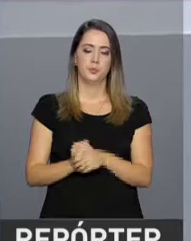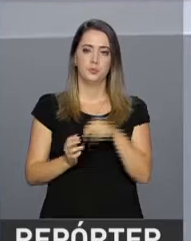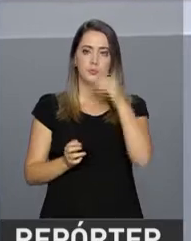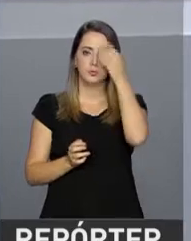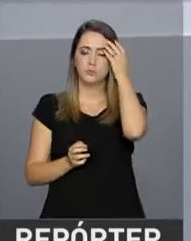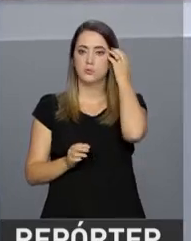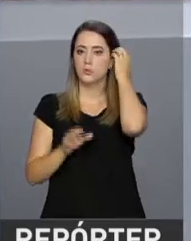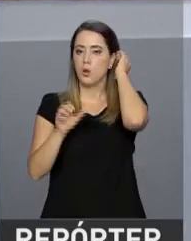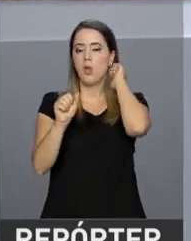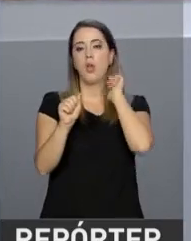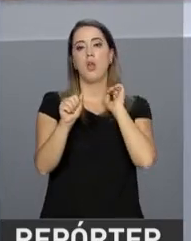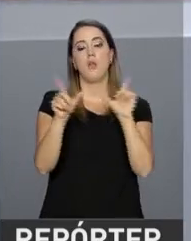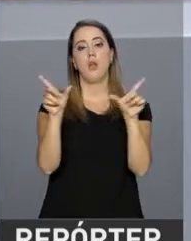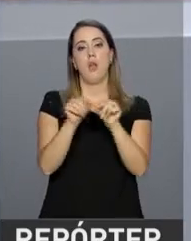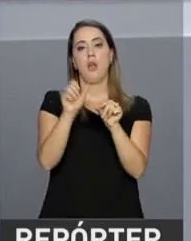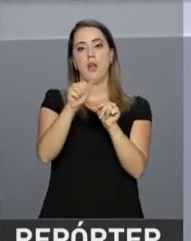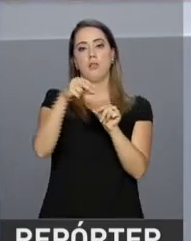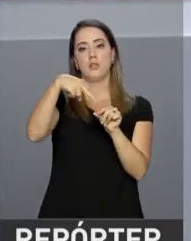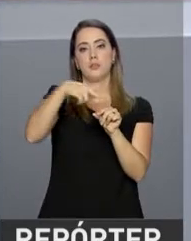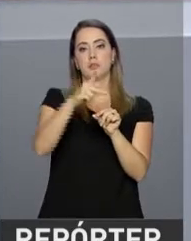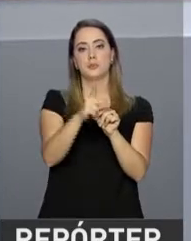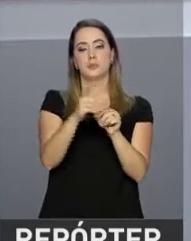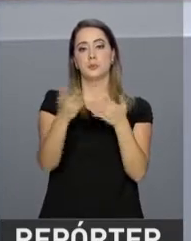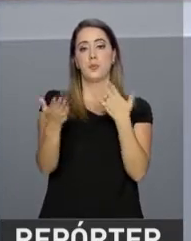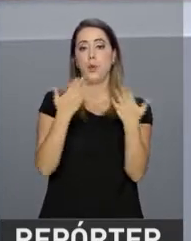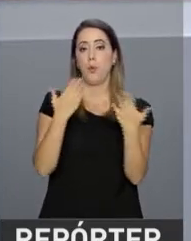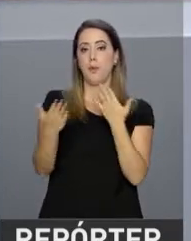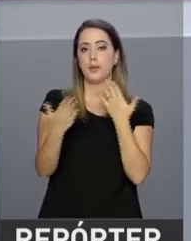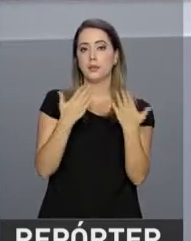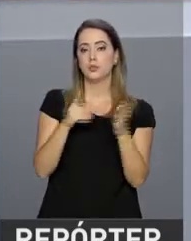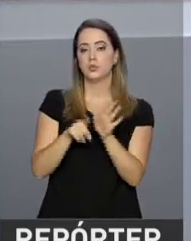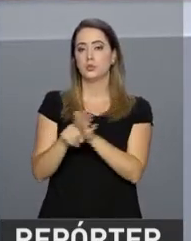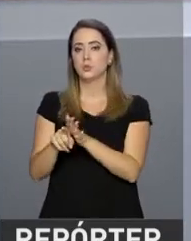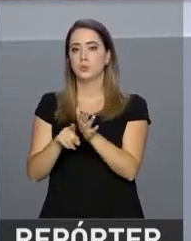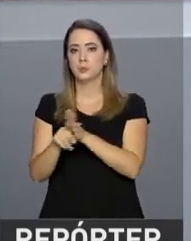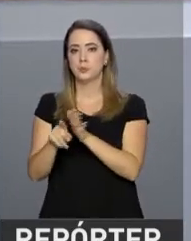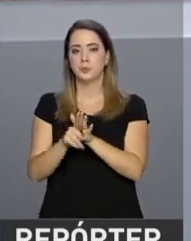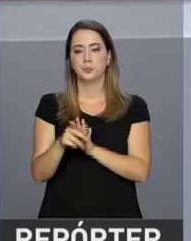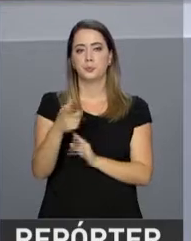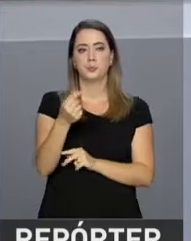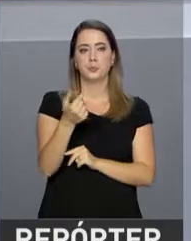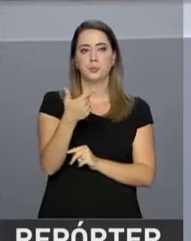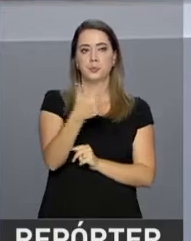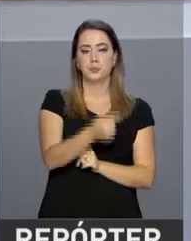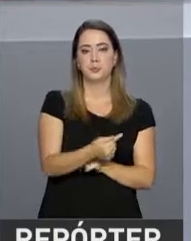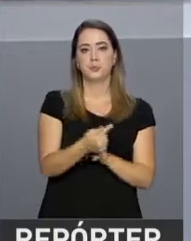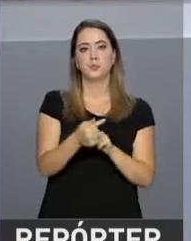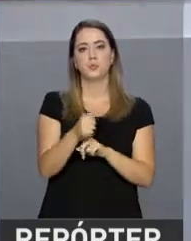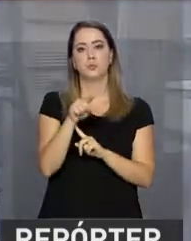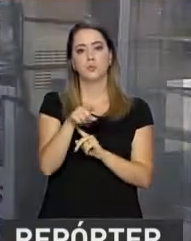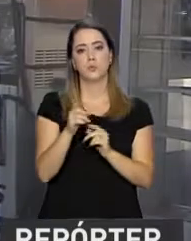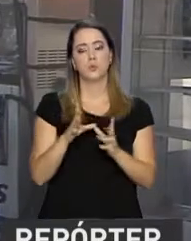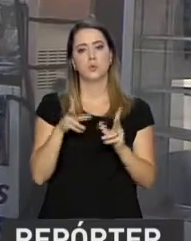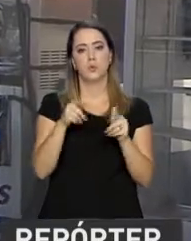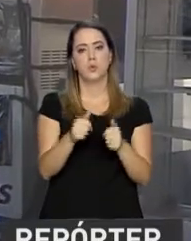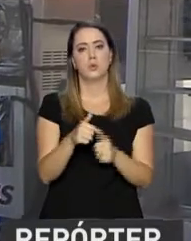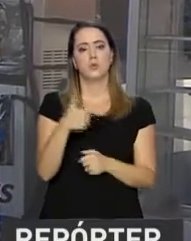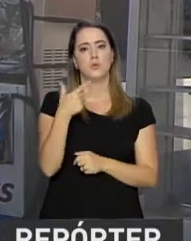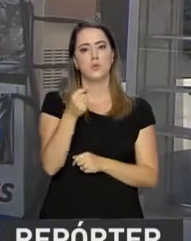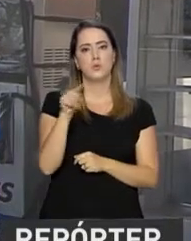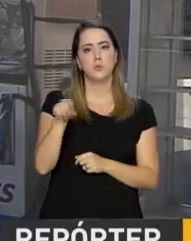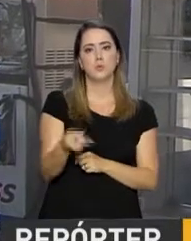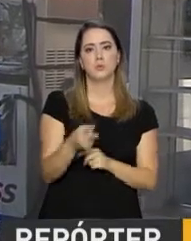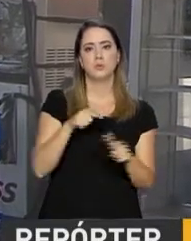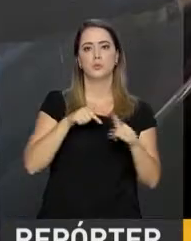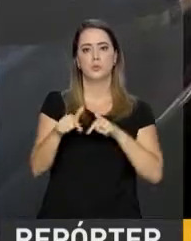do petróleo cnp divulga um balanço das ações de fiscalização realizadas em 2017 no total foram mais de